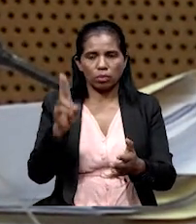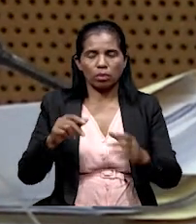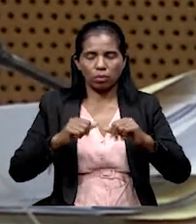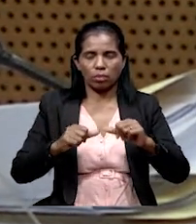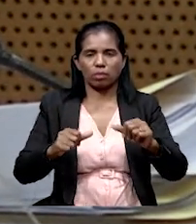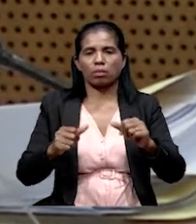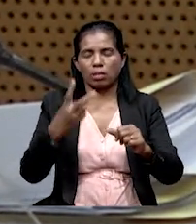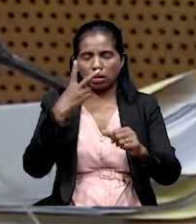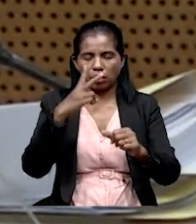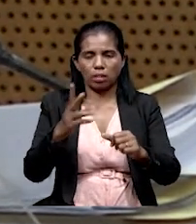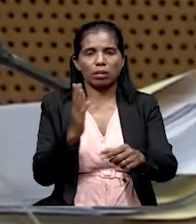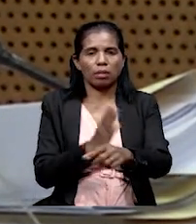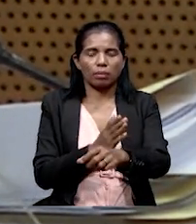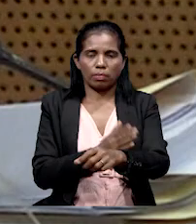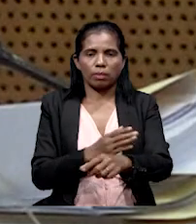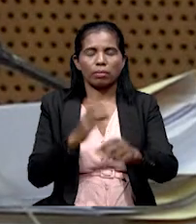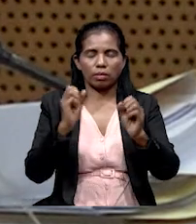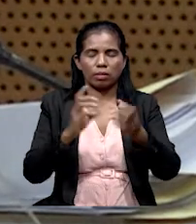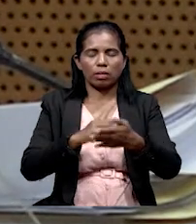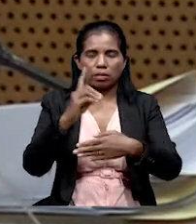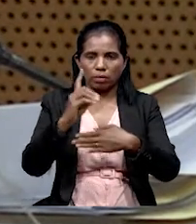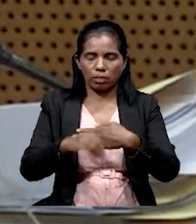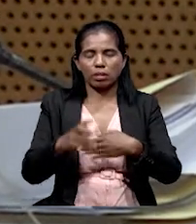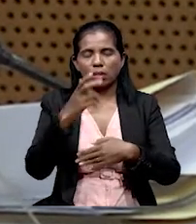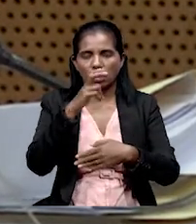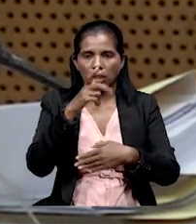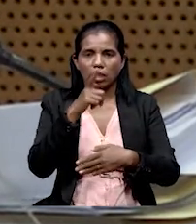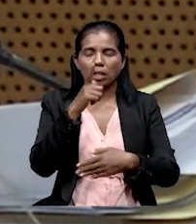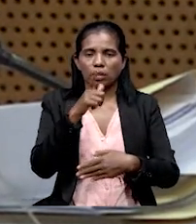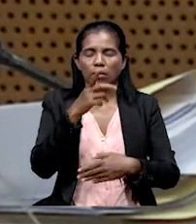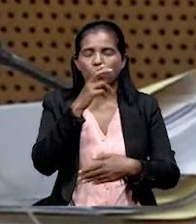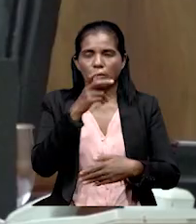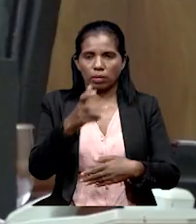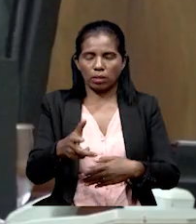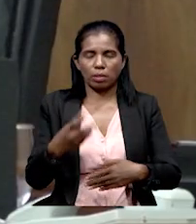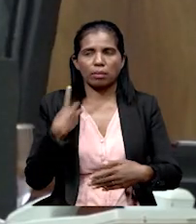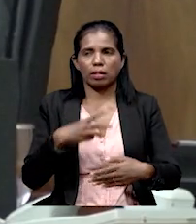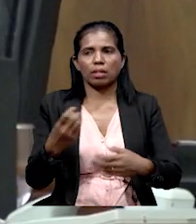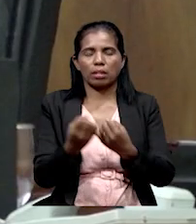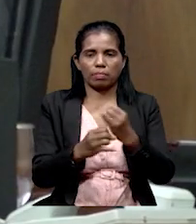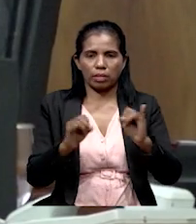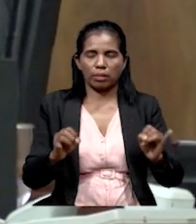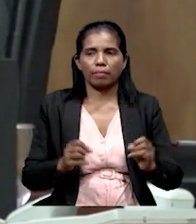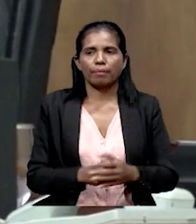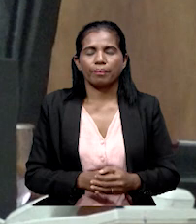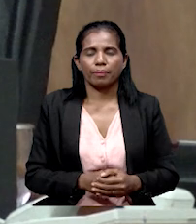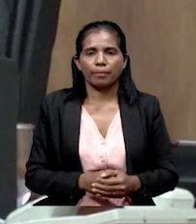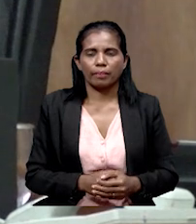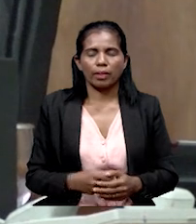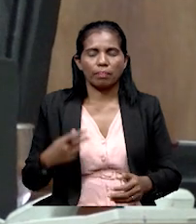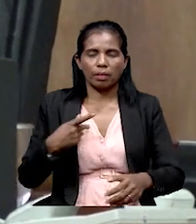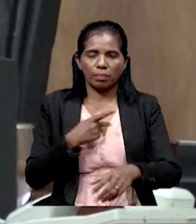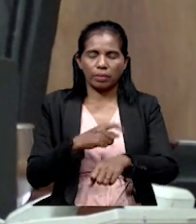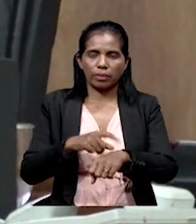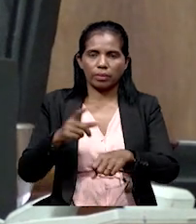a comprometer a desenvolver essa língua na era da independência. E a plenária semana, né? Parlamento